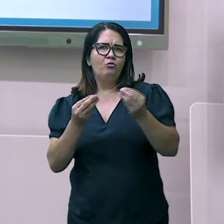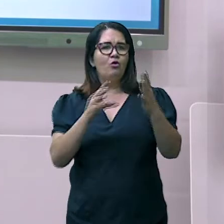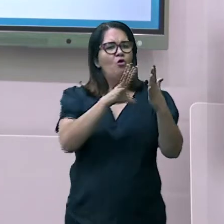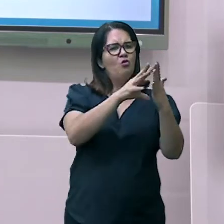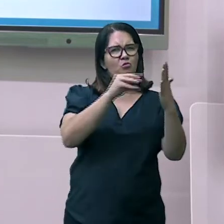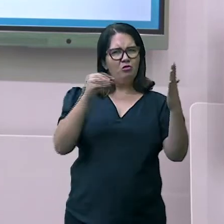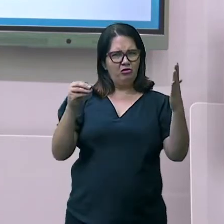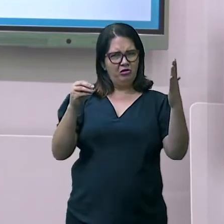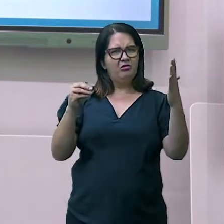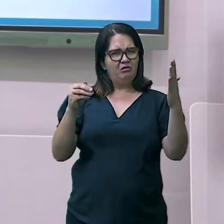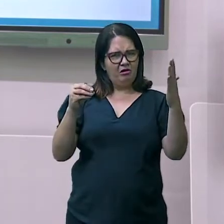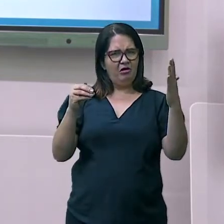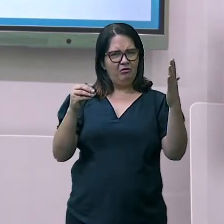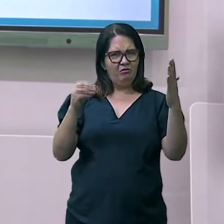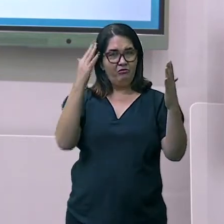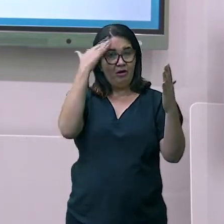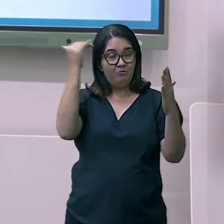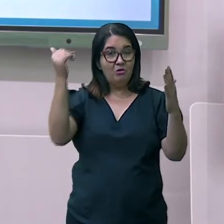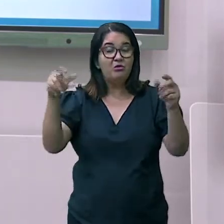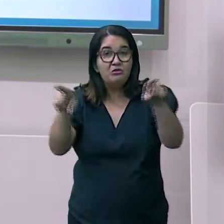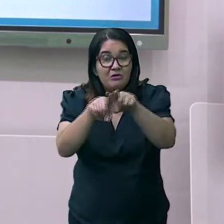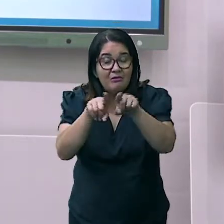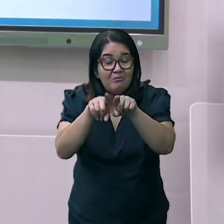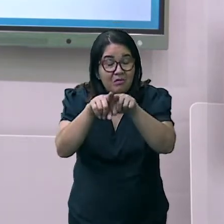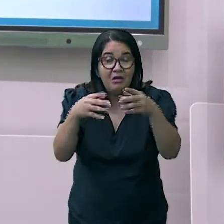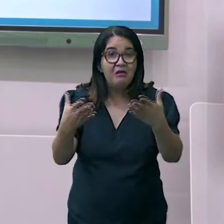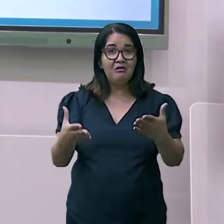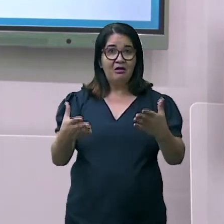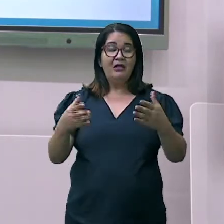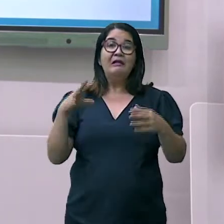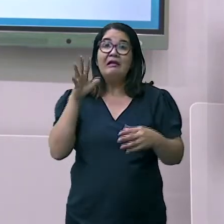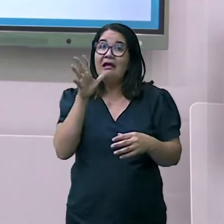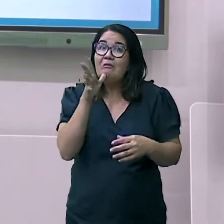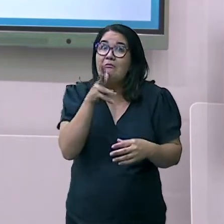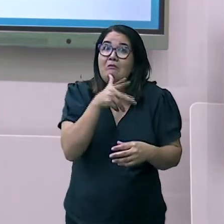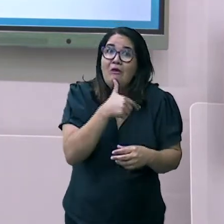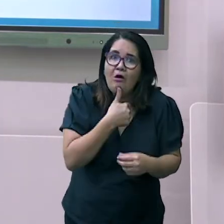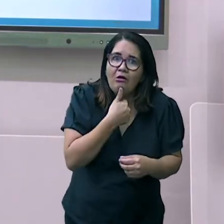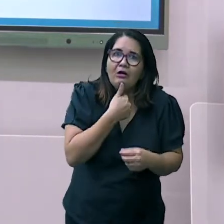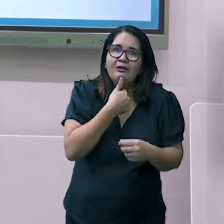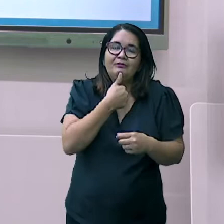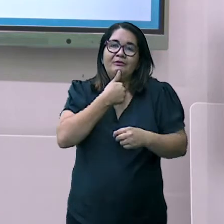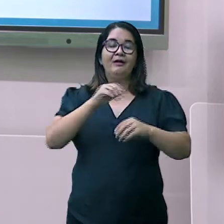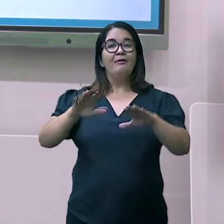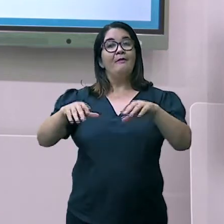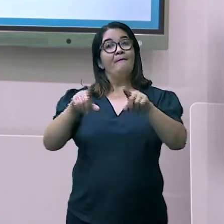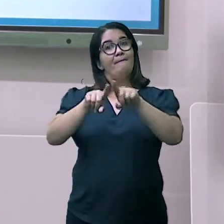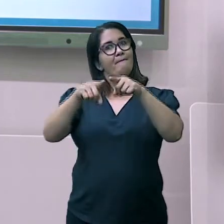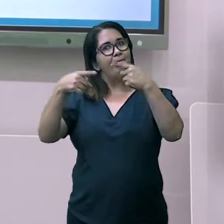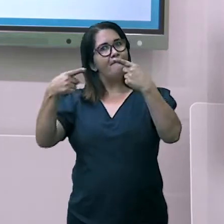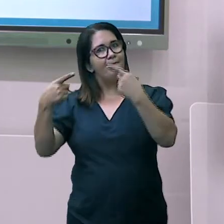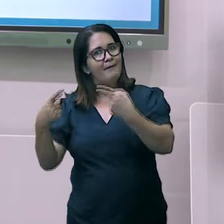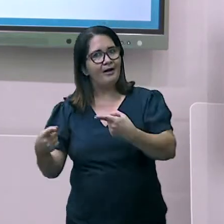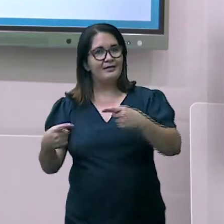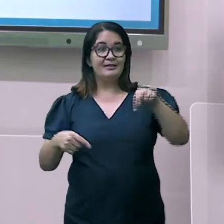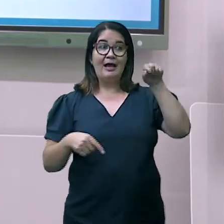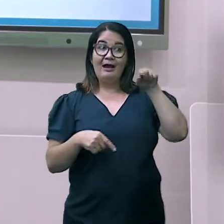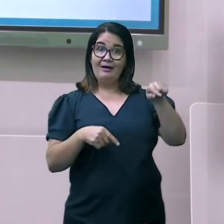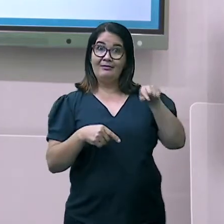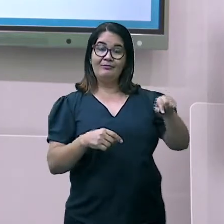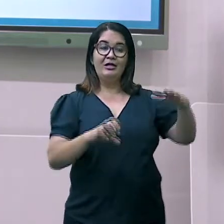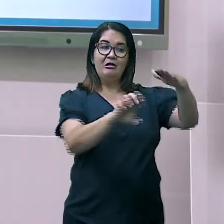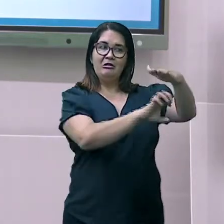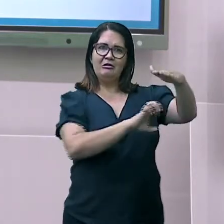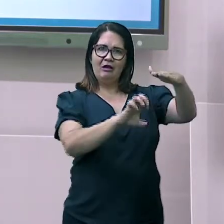dias. Enquanto uma fábrica são produzidos milhares de modelos de